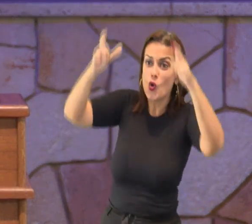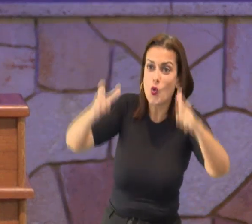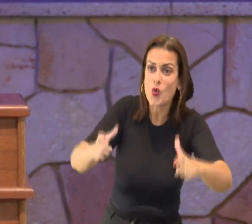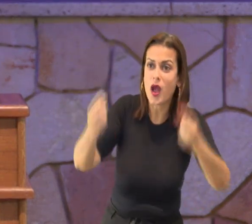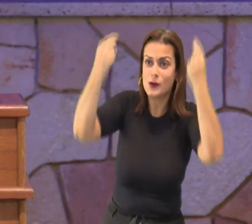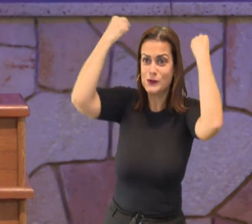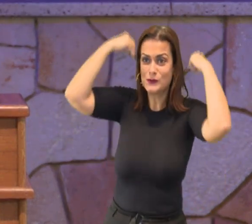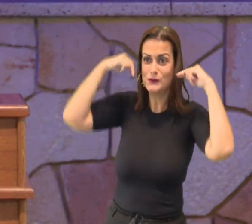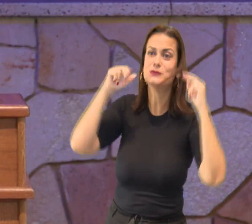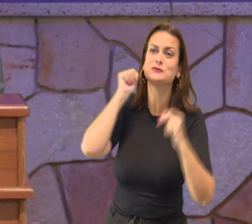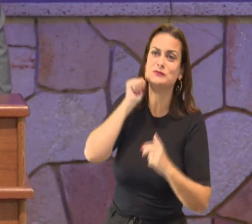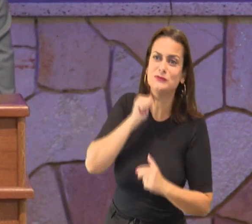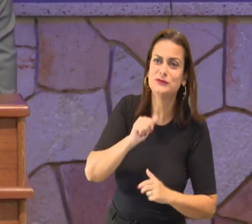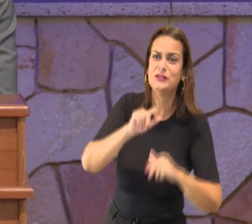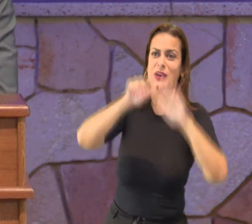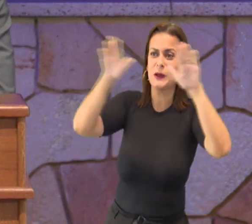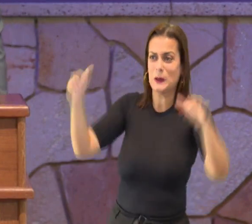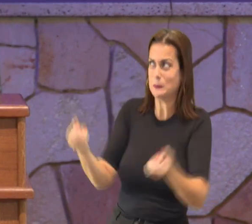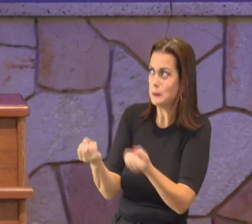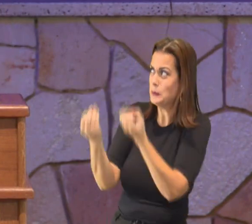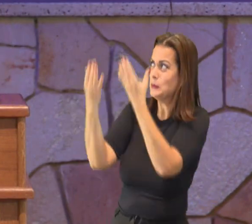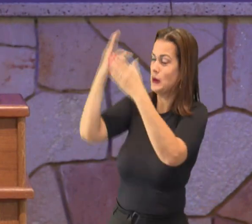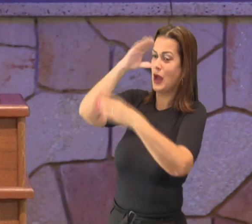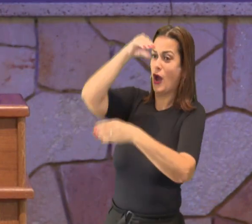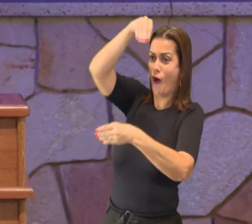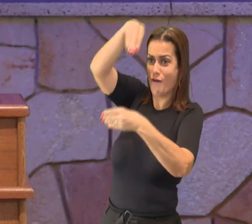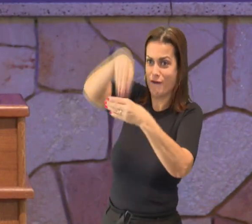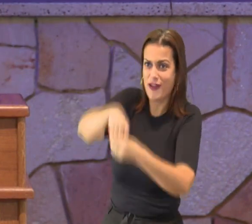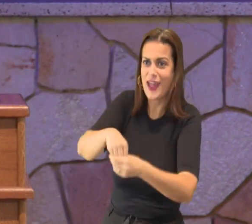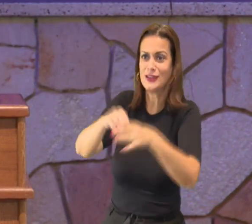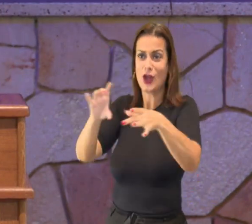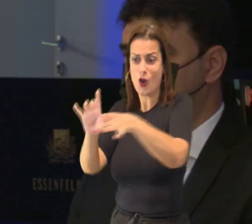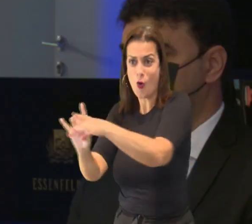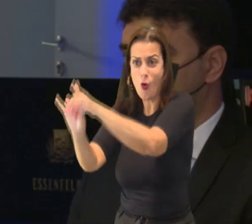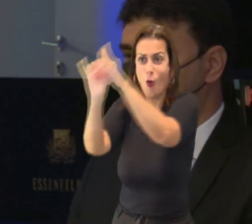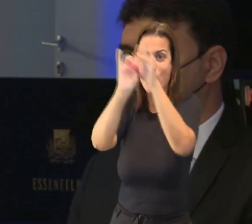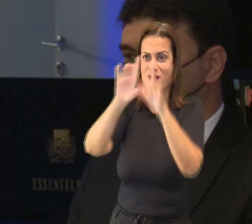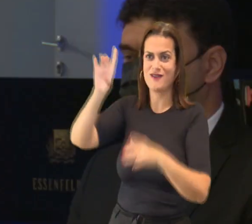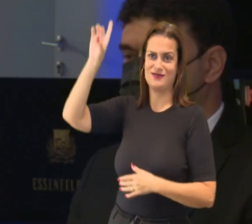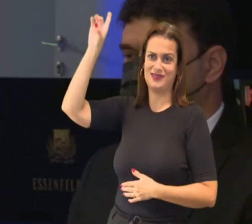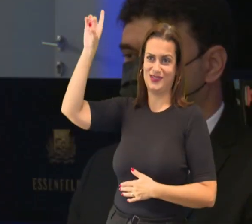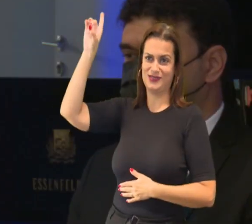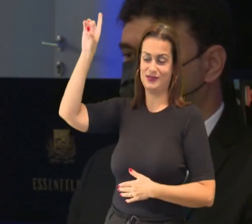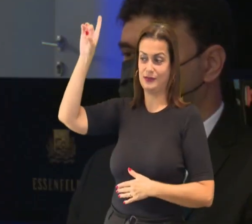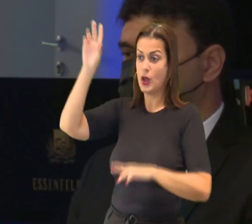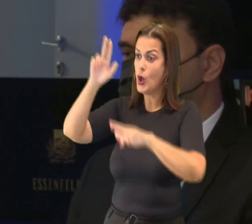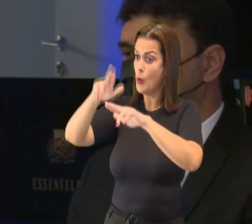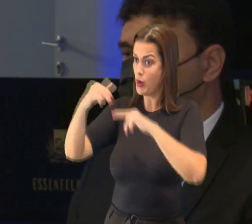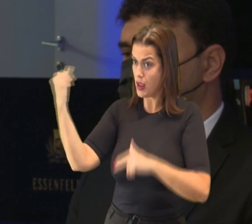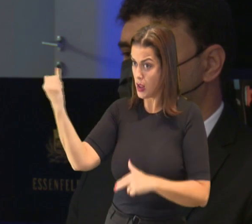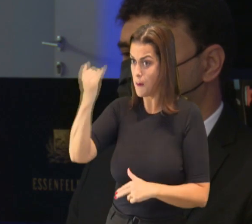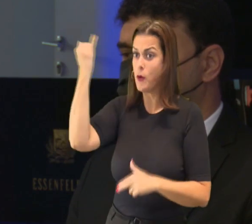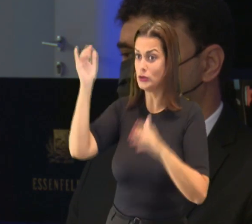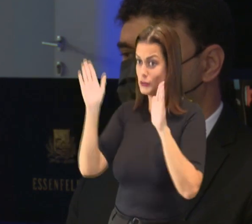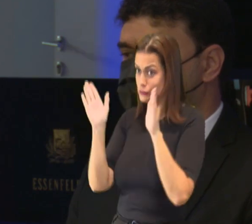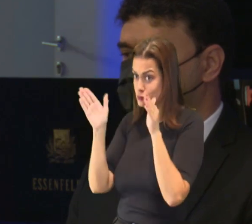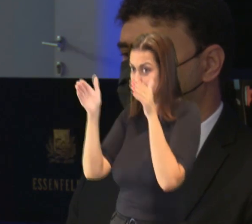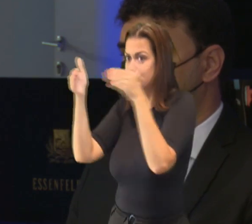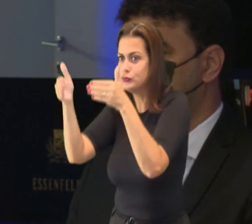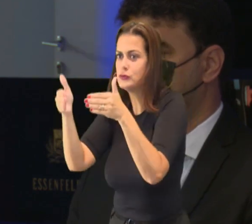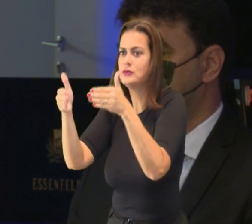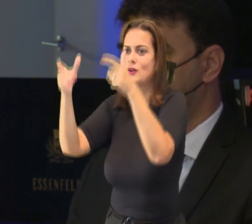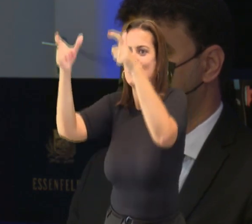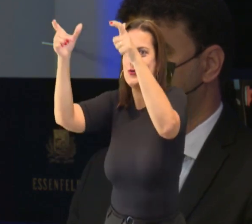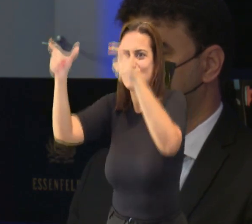oferecimento das ofertas, da adoração, o lugar de ter a comunhão com Deus. Daí a importância desta centralidade,